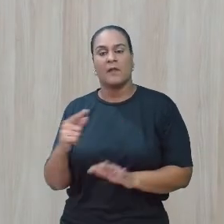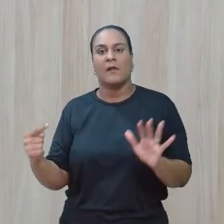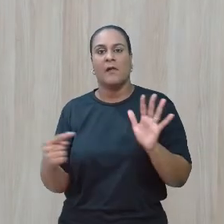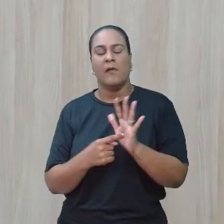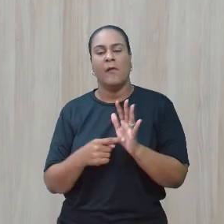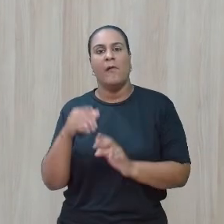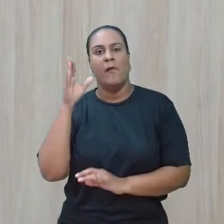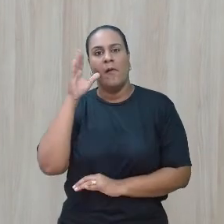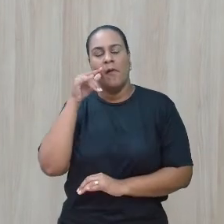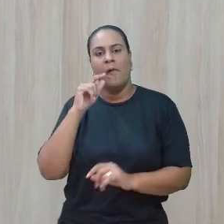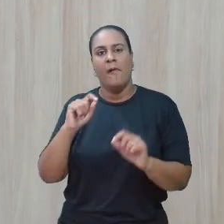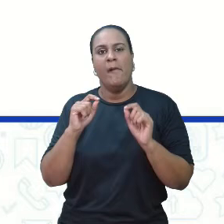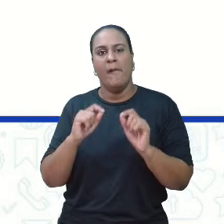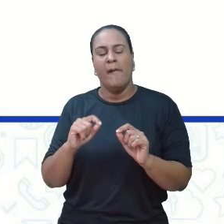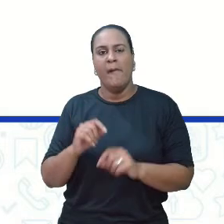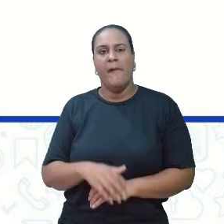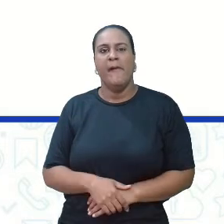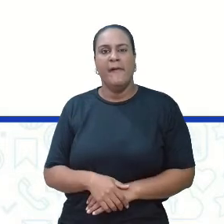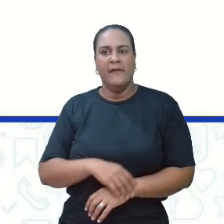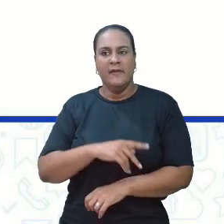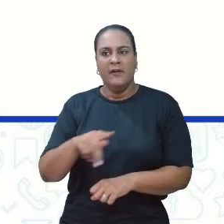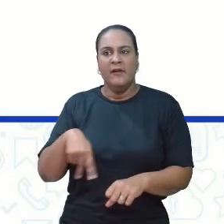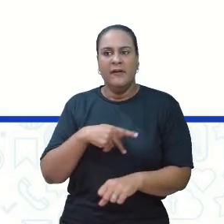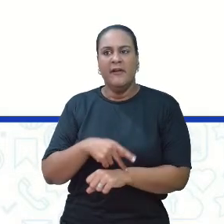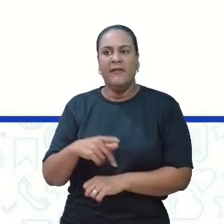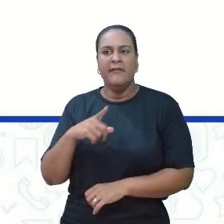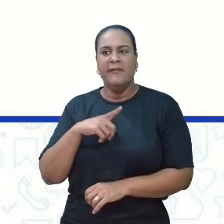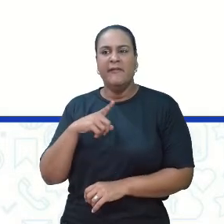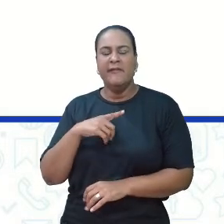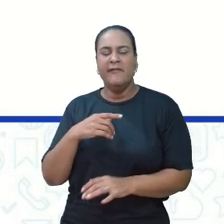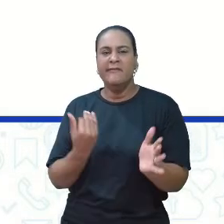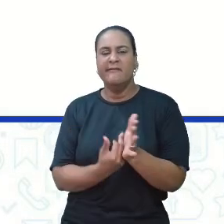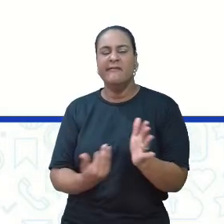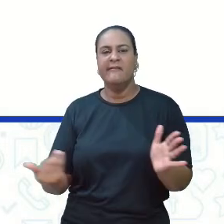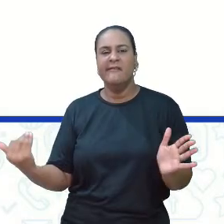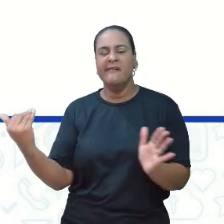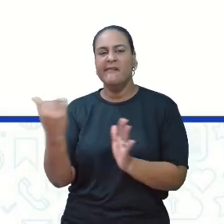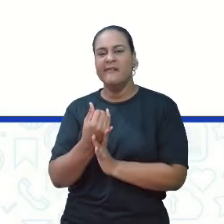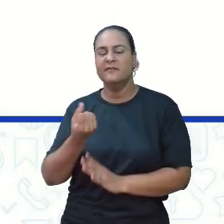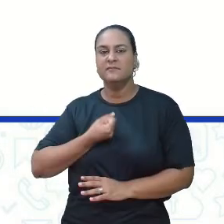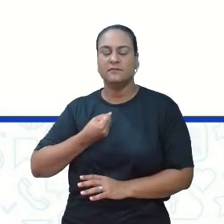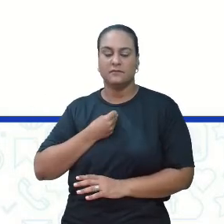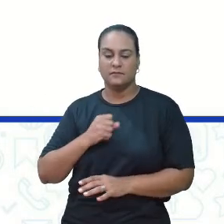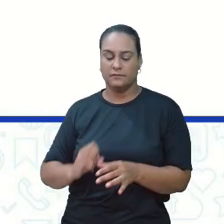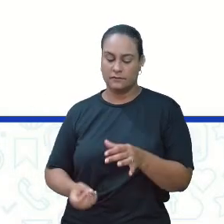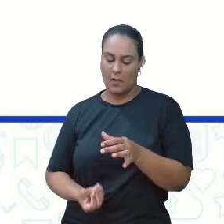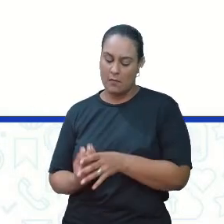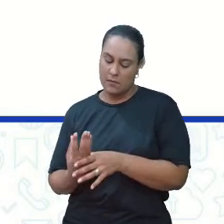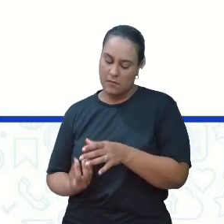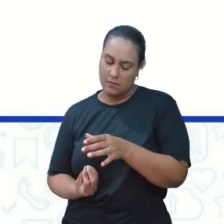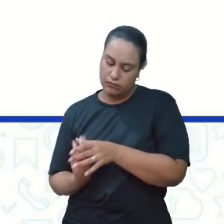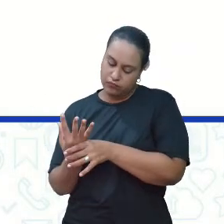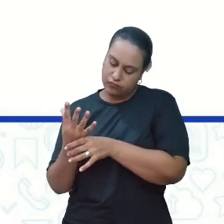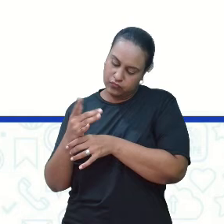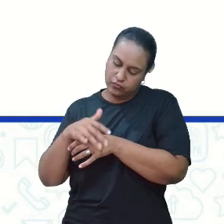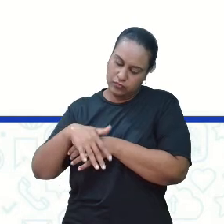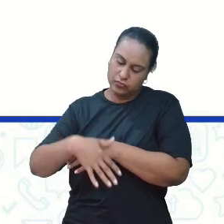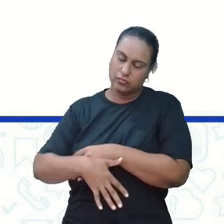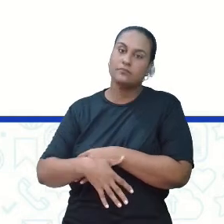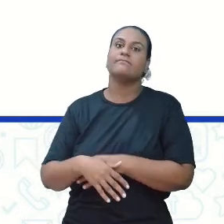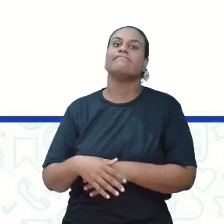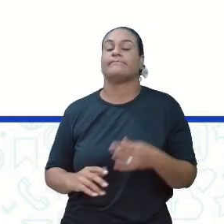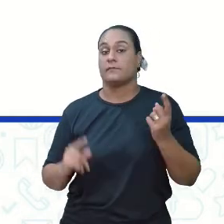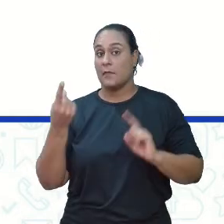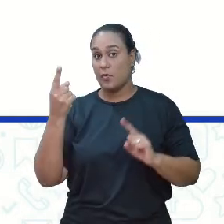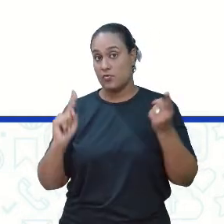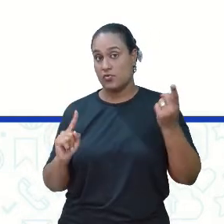de curiosidade são os países que possuem maior número de vulcões ativos, né, que é o caso aí do Chile,